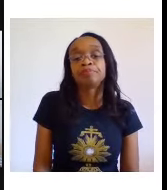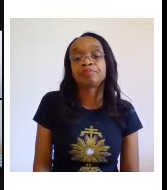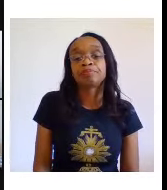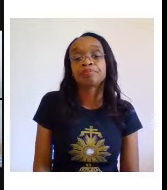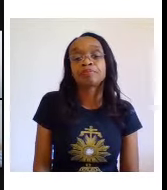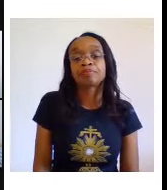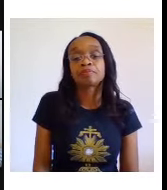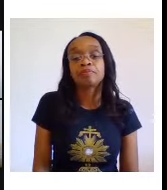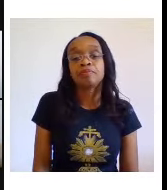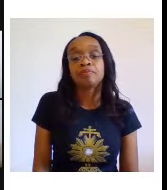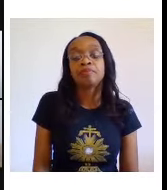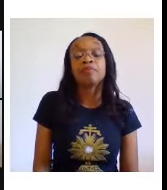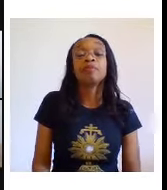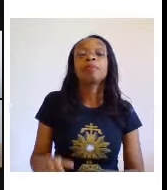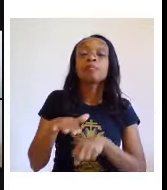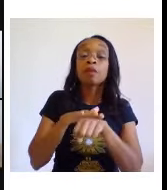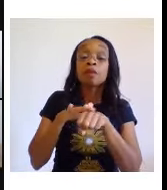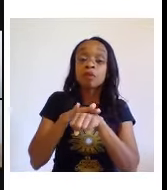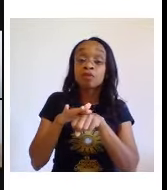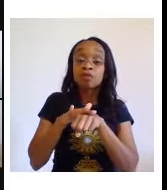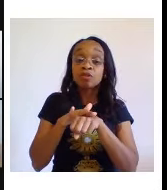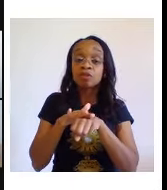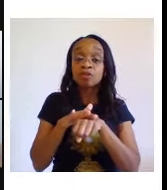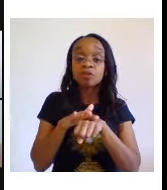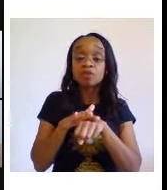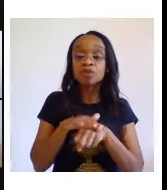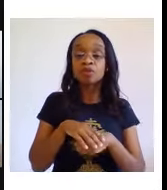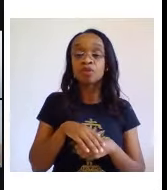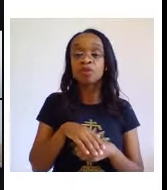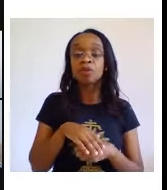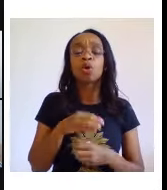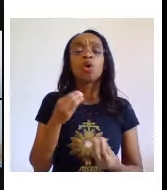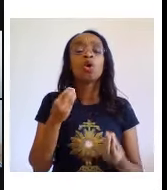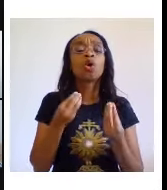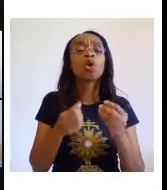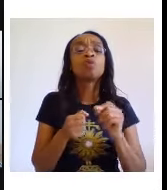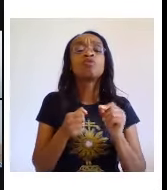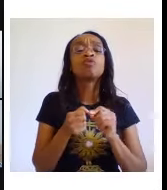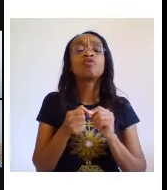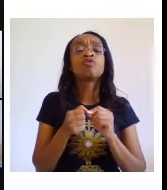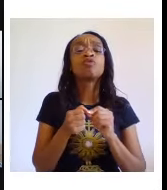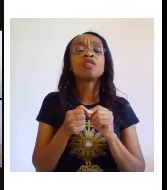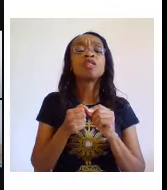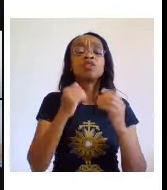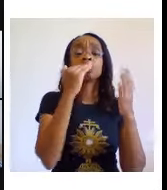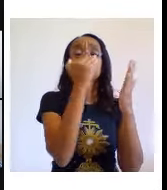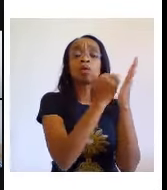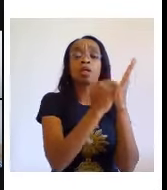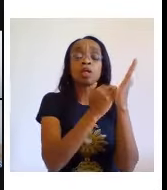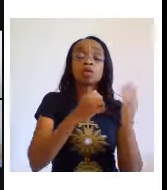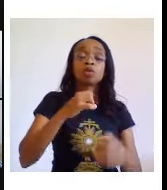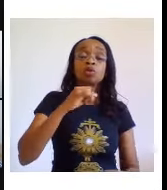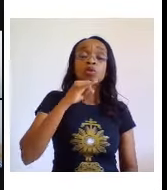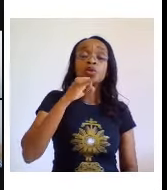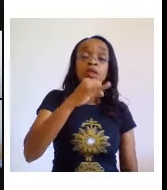Olha, eu ia comentar sobre como é feito o relatório do IPCC, né?